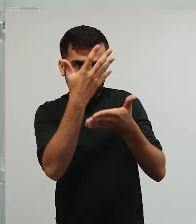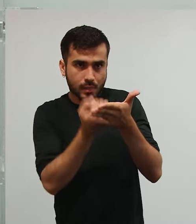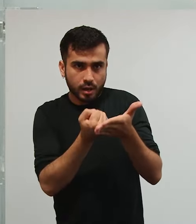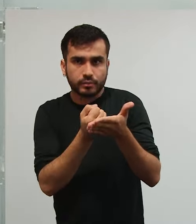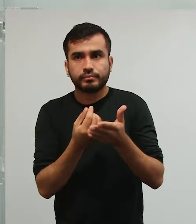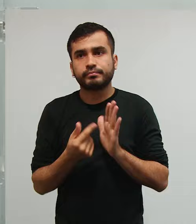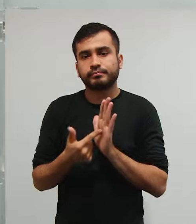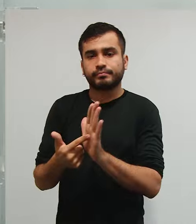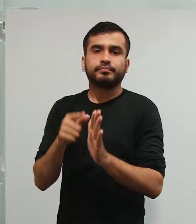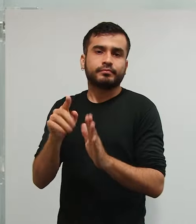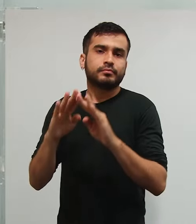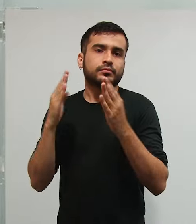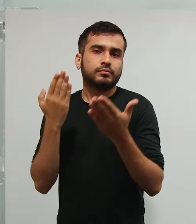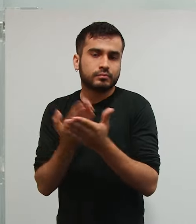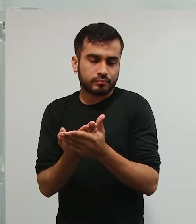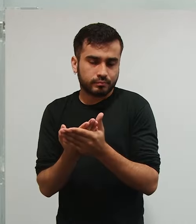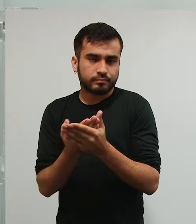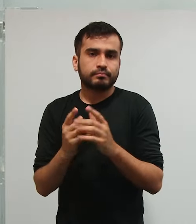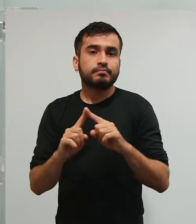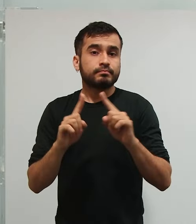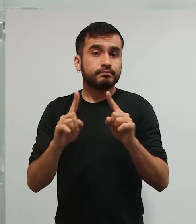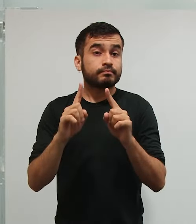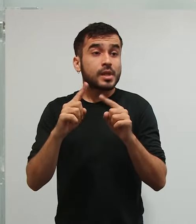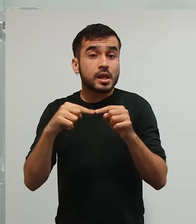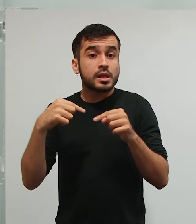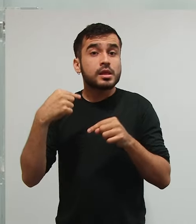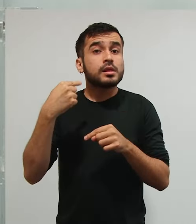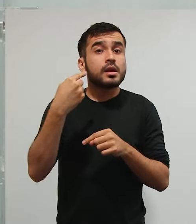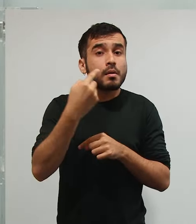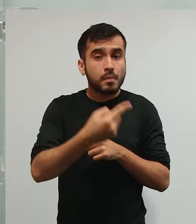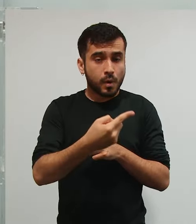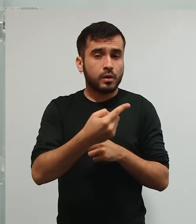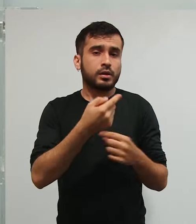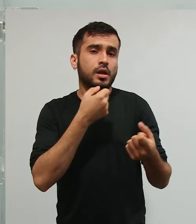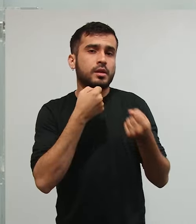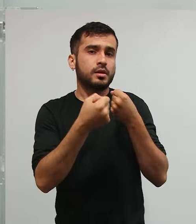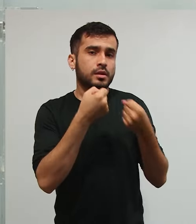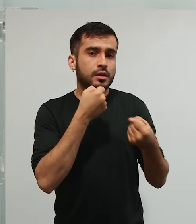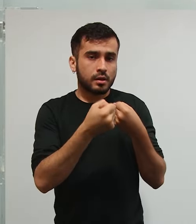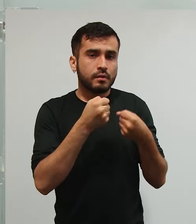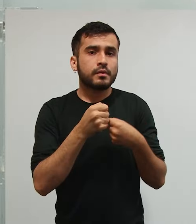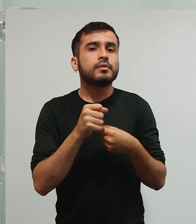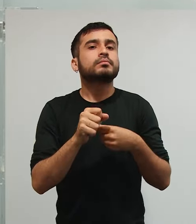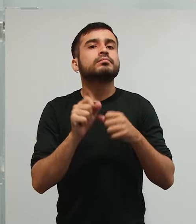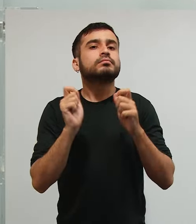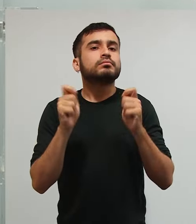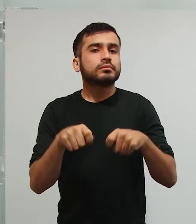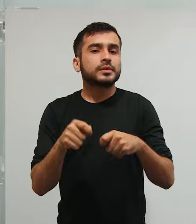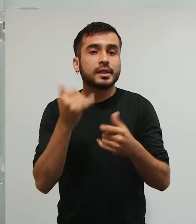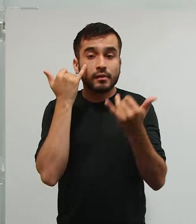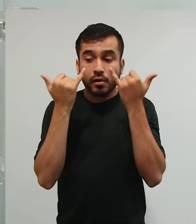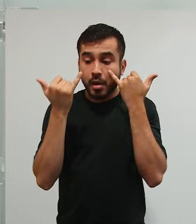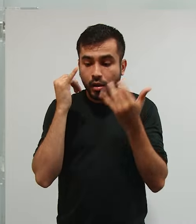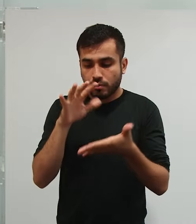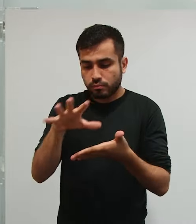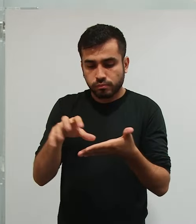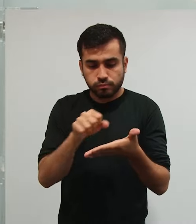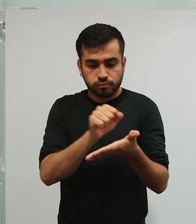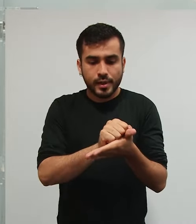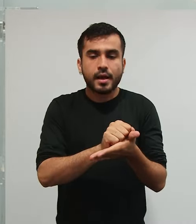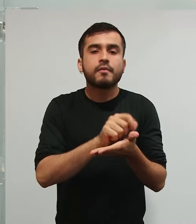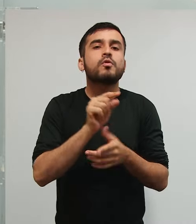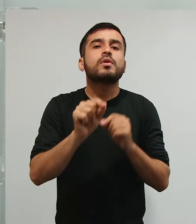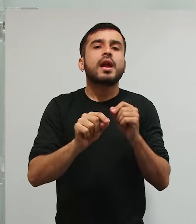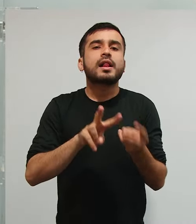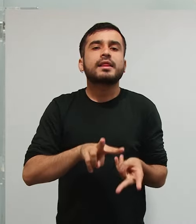estão lá. Você tem que acessar e apresentá-los à escola. Então essa foi uma sessão depois da entrevista. Depois da entrevista, os dados que